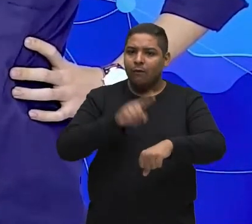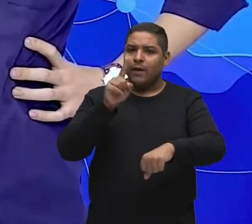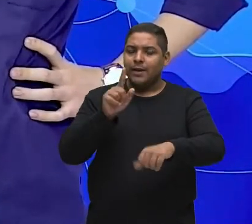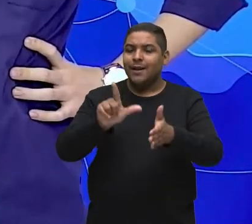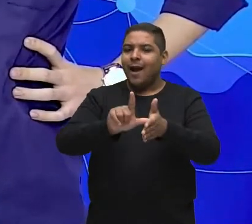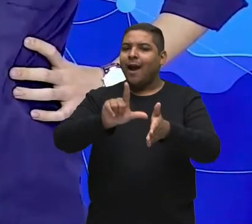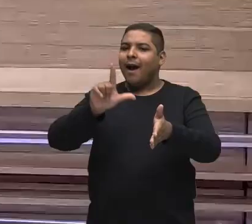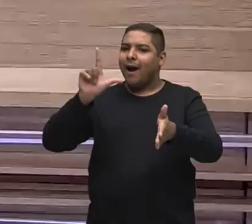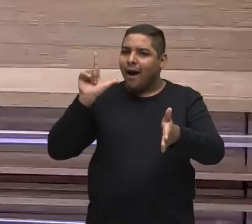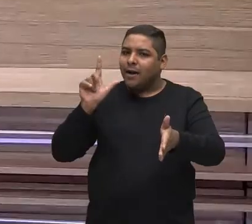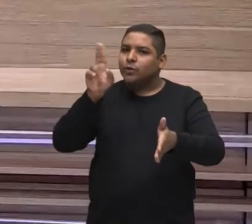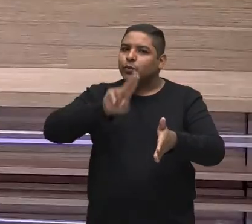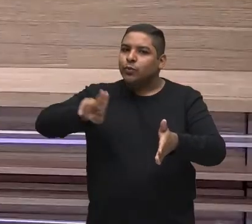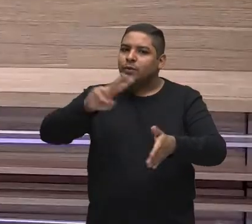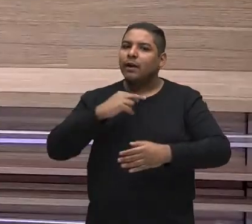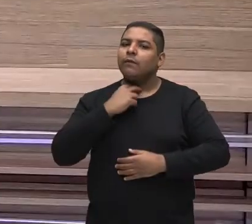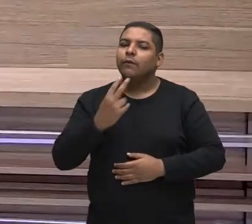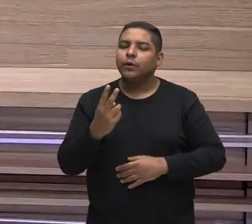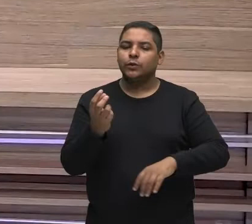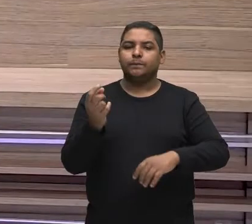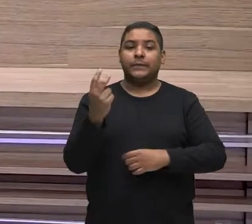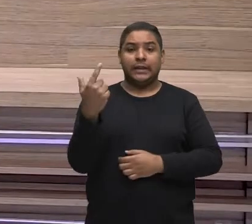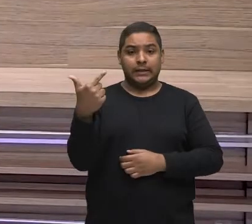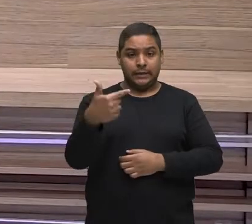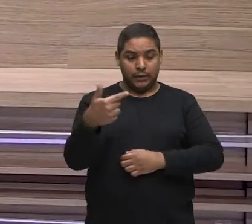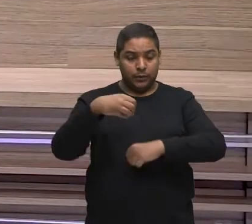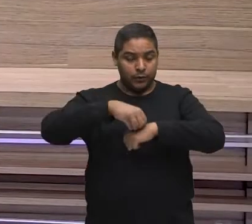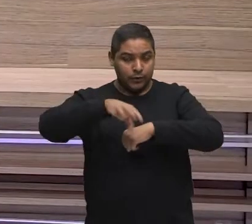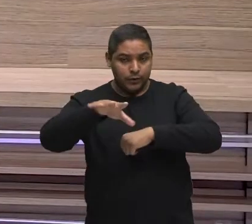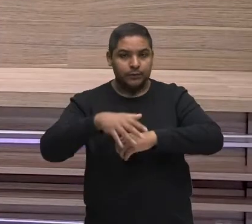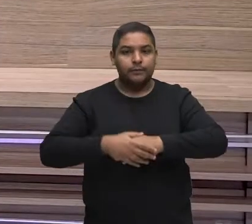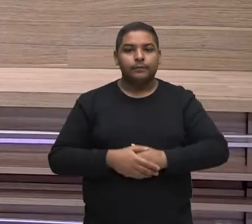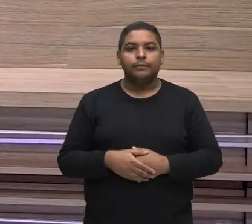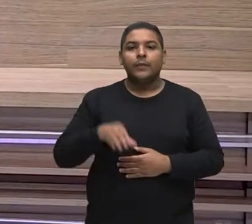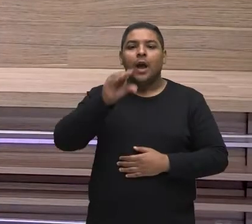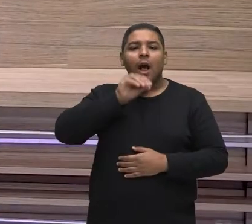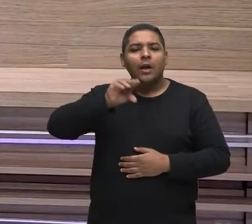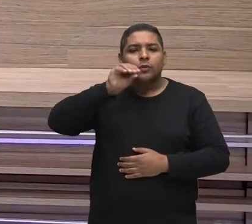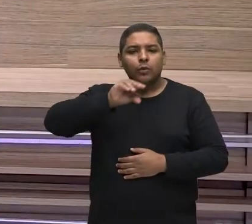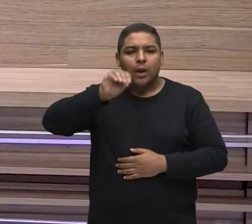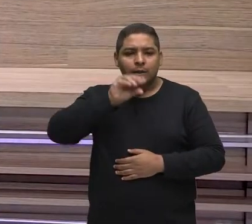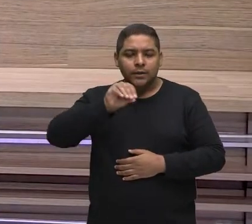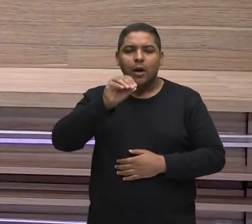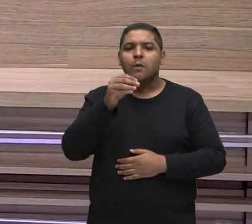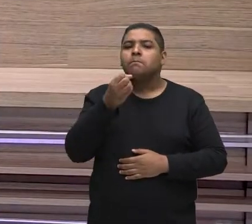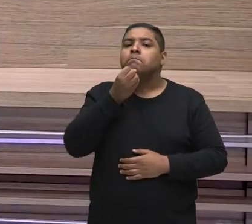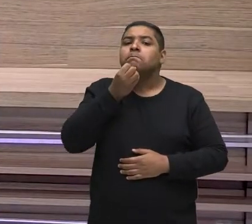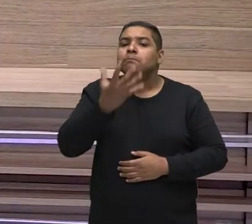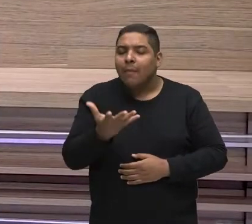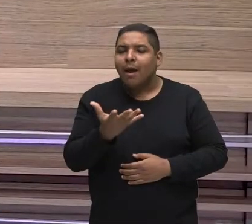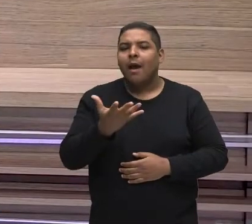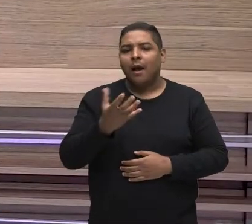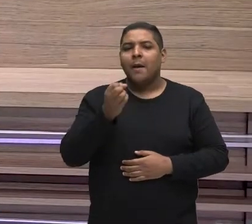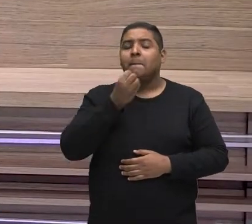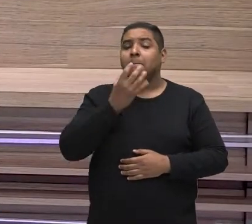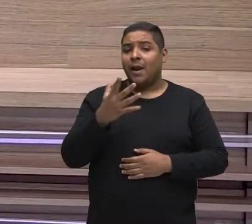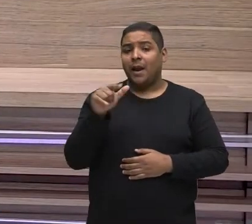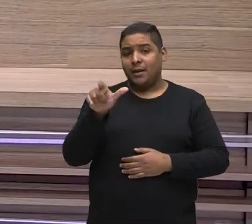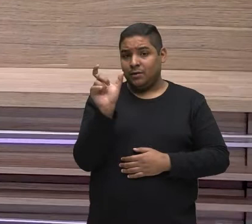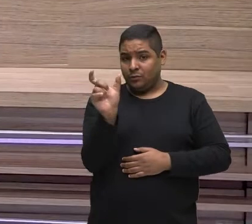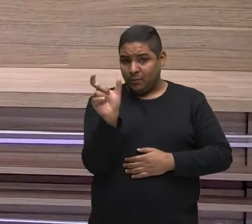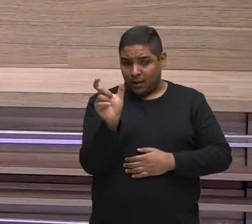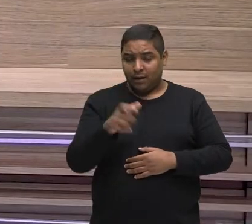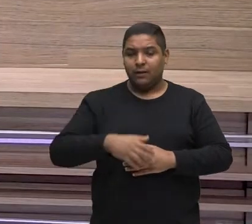voz. Segunda dica, articulação e dicção. Quando você articula bem as palavras, você melhora